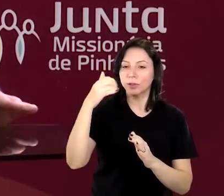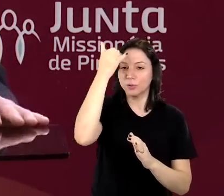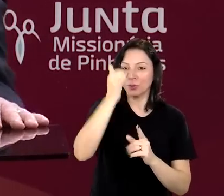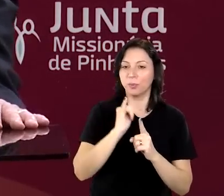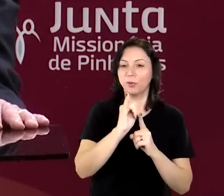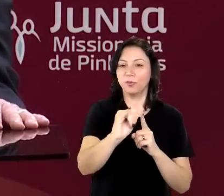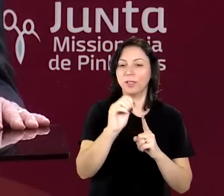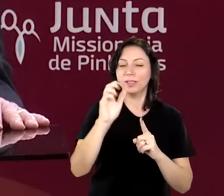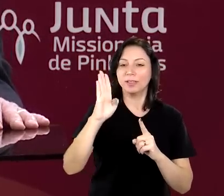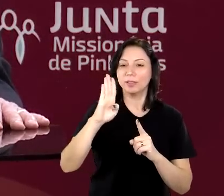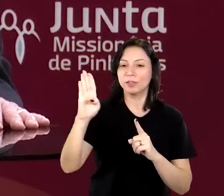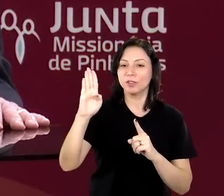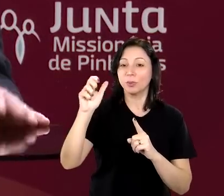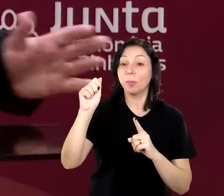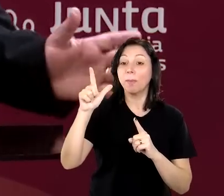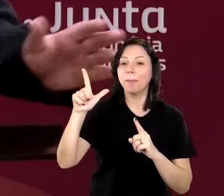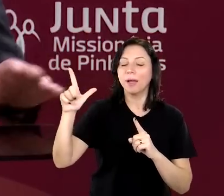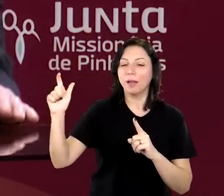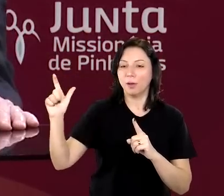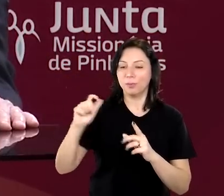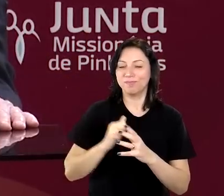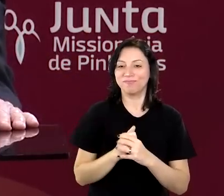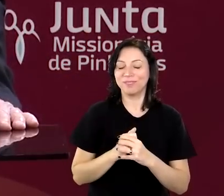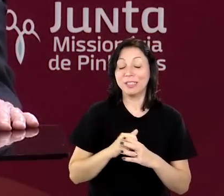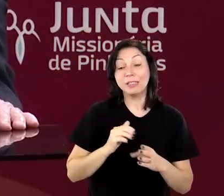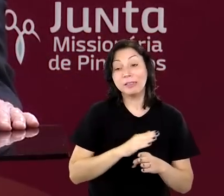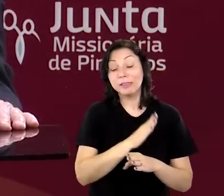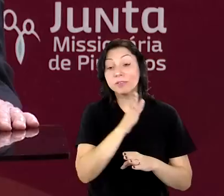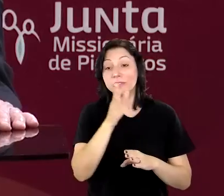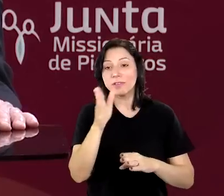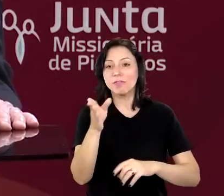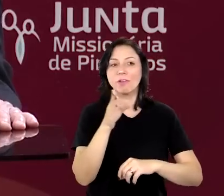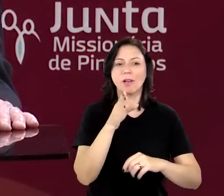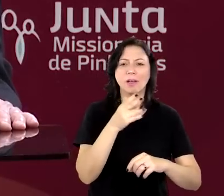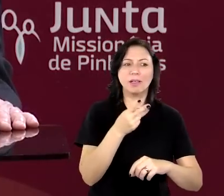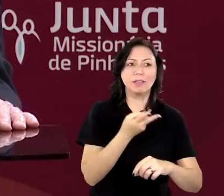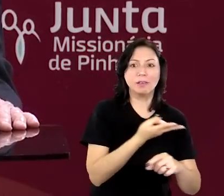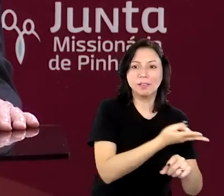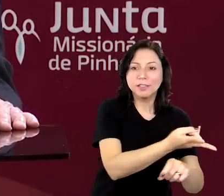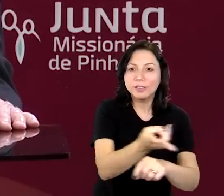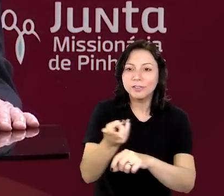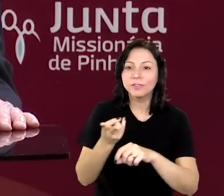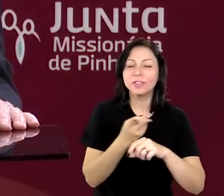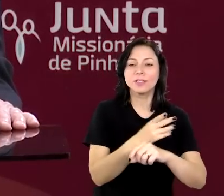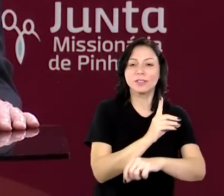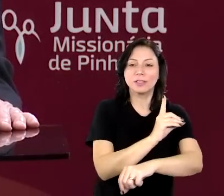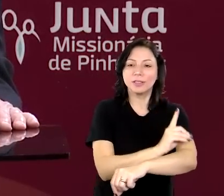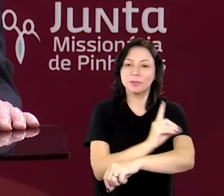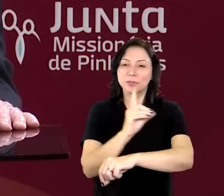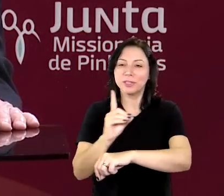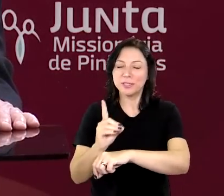no deserto de Judá, no ar, num carro, num ônibus, com ar-condicionado.